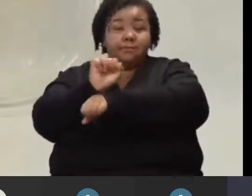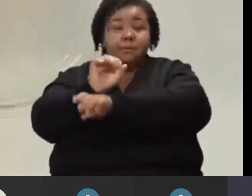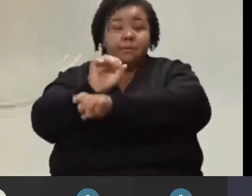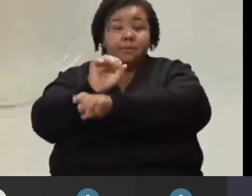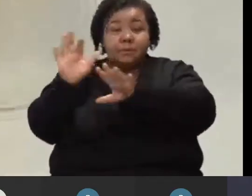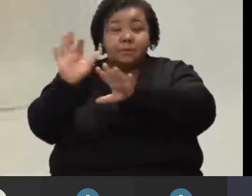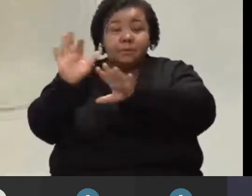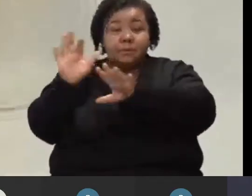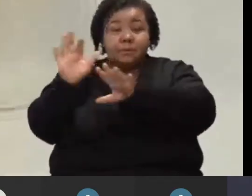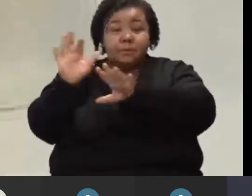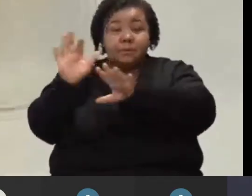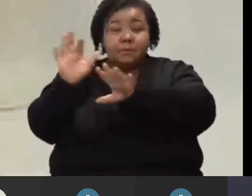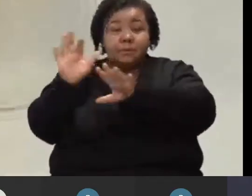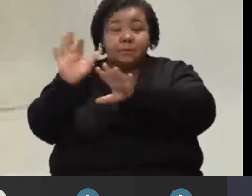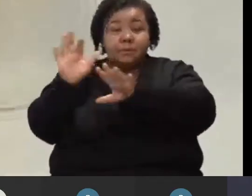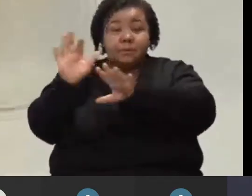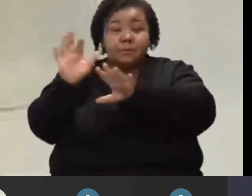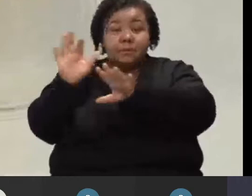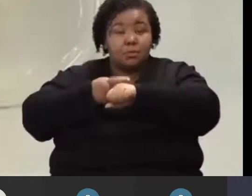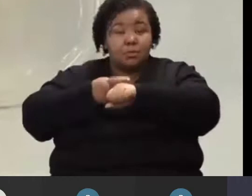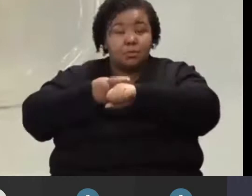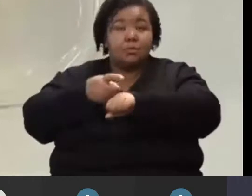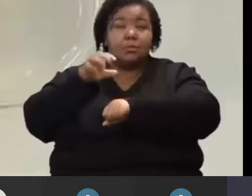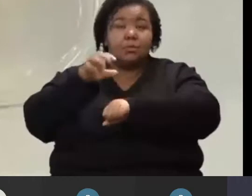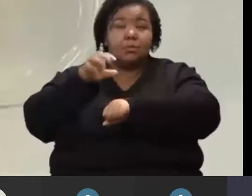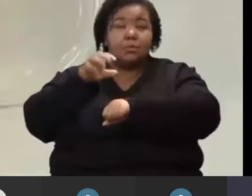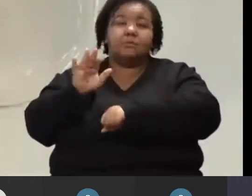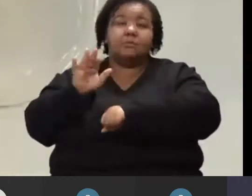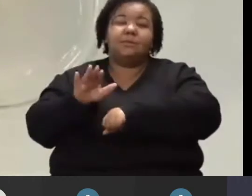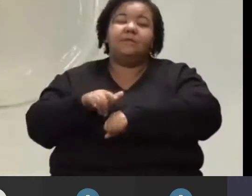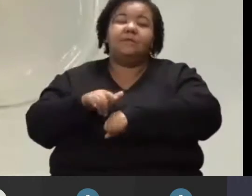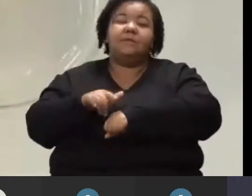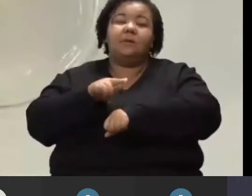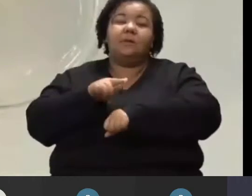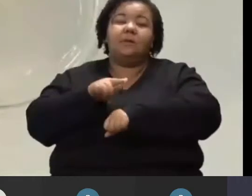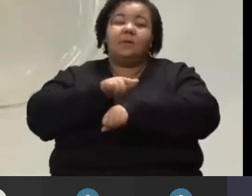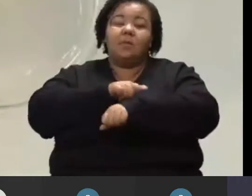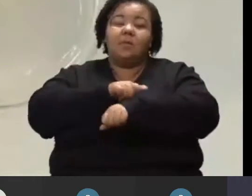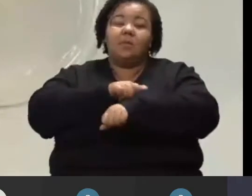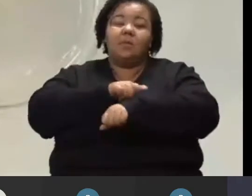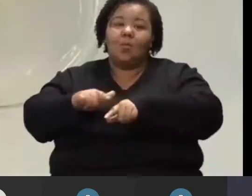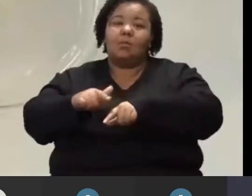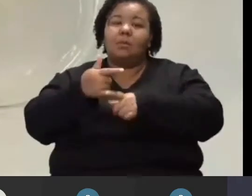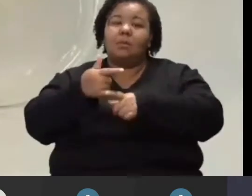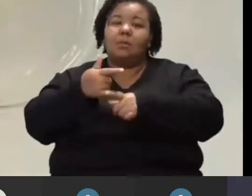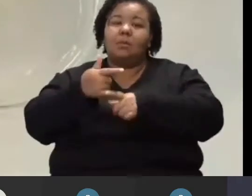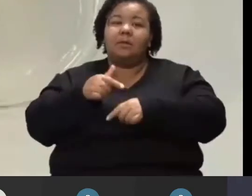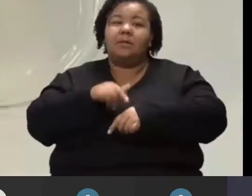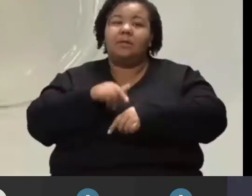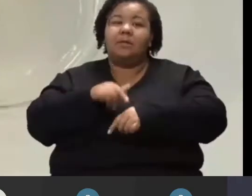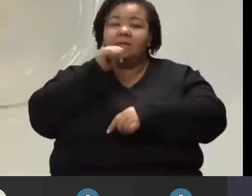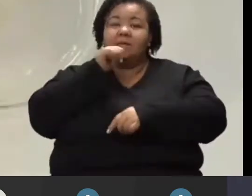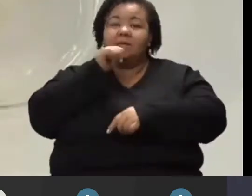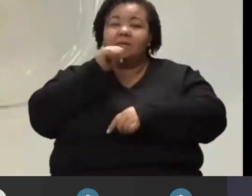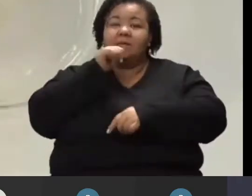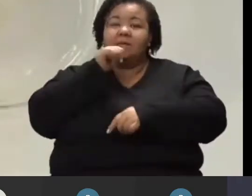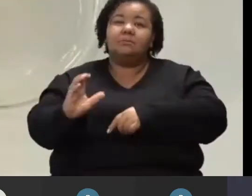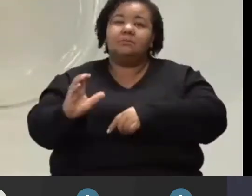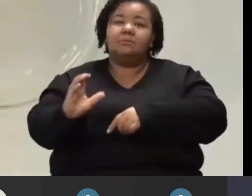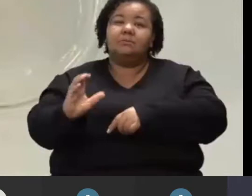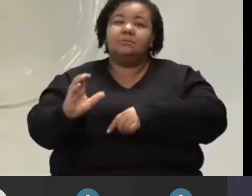total solidificação do agar, para que ele fique numa consistência lisa, tá? Por quê? Porque se